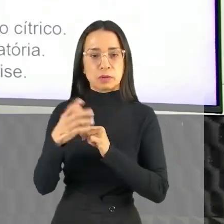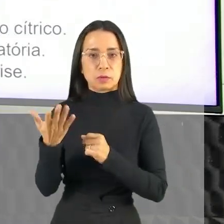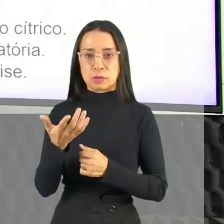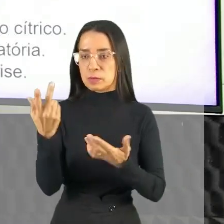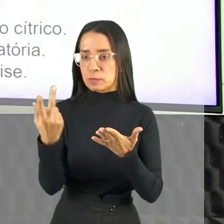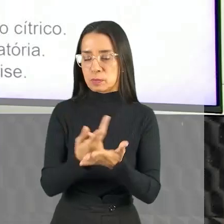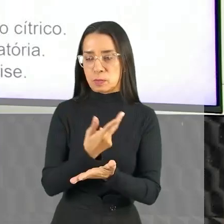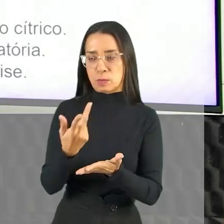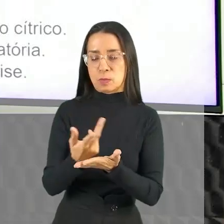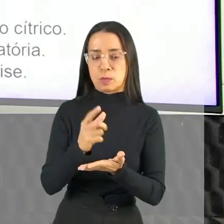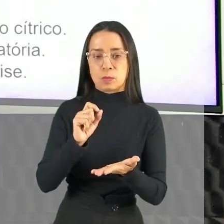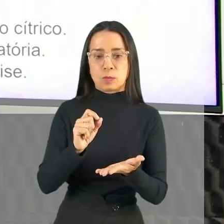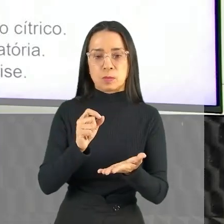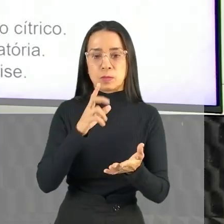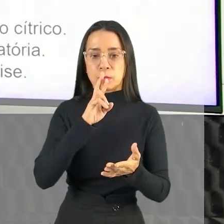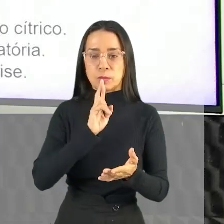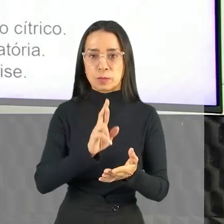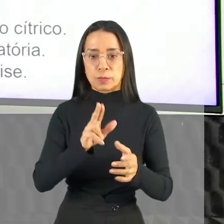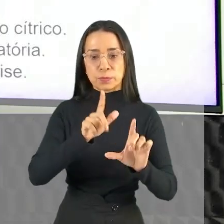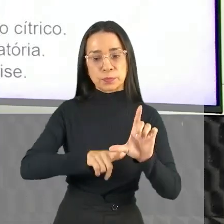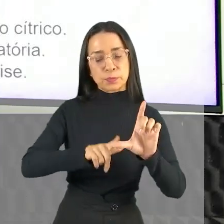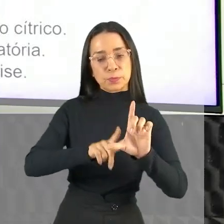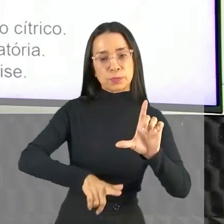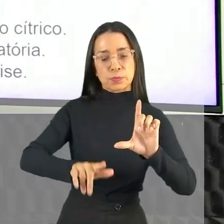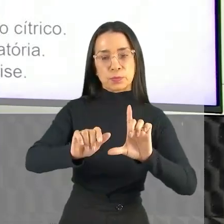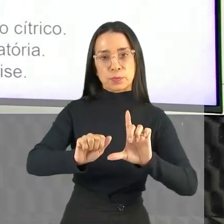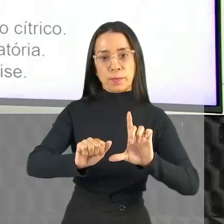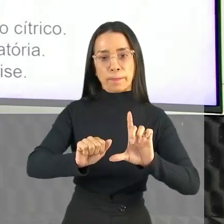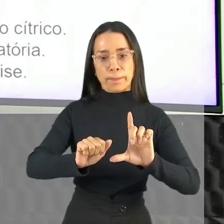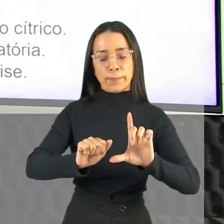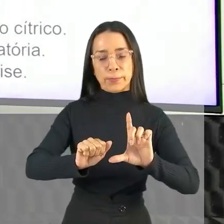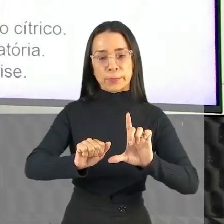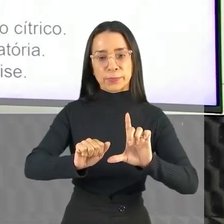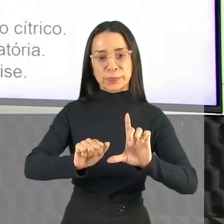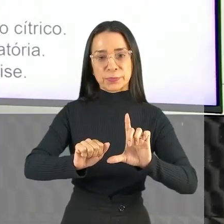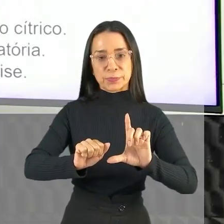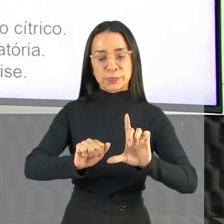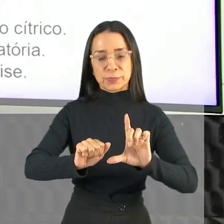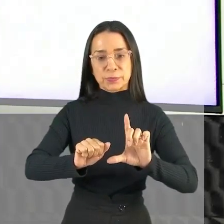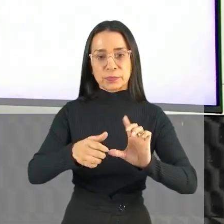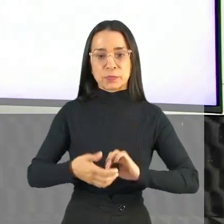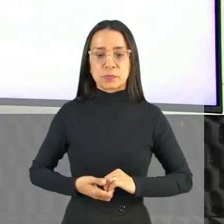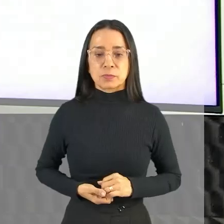procede. Então, resposta correta, letra A, tá? Da 57.